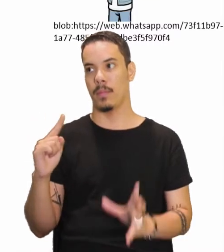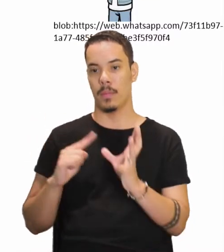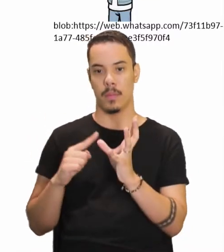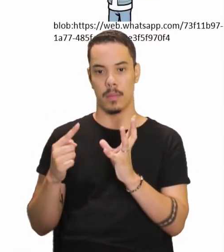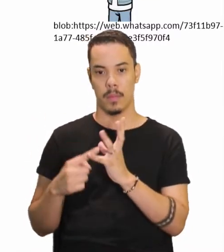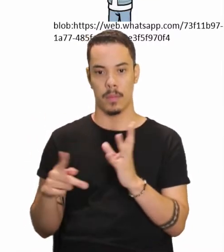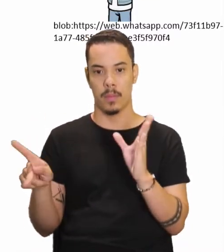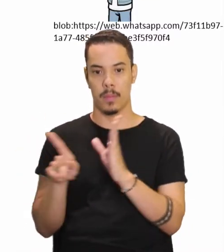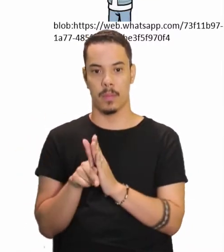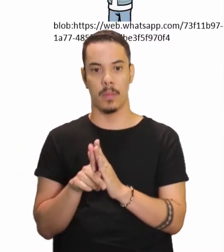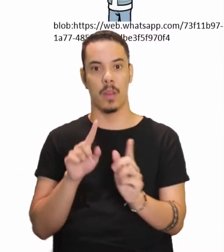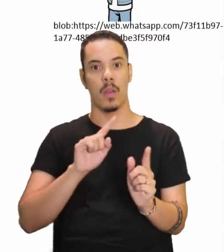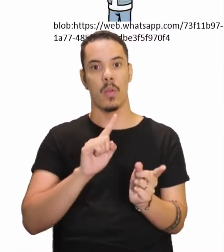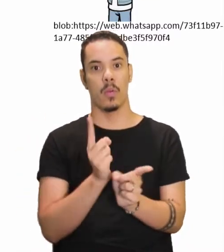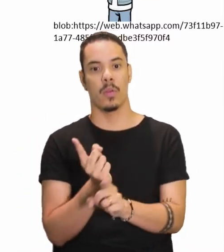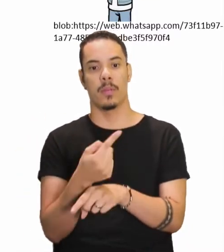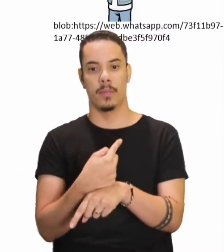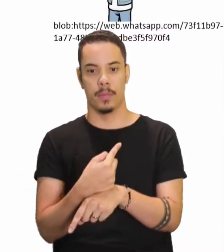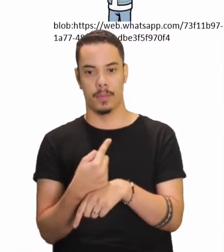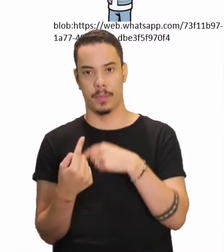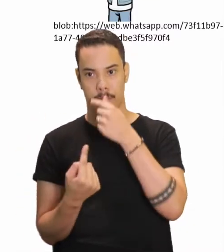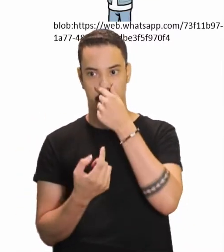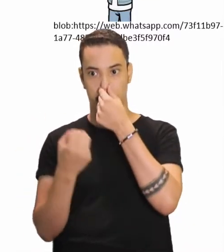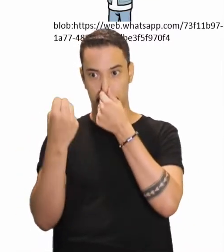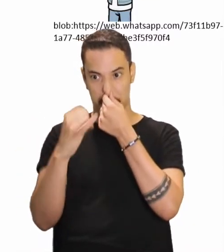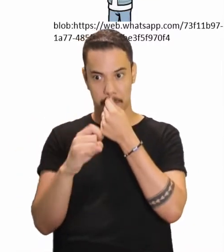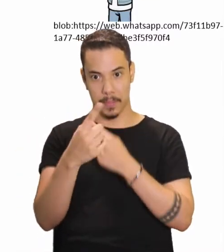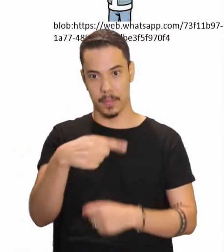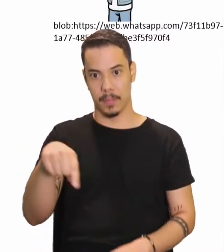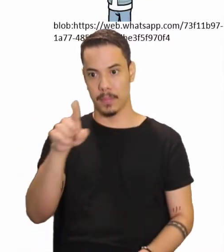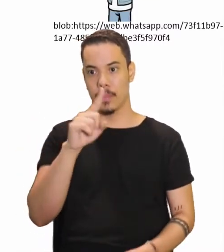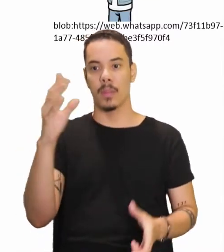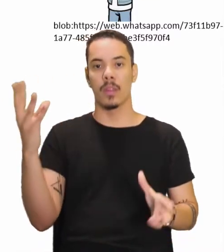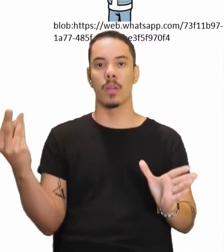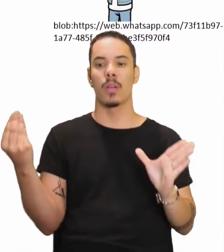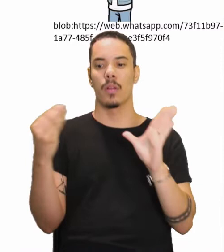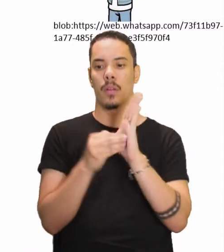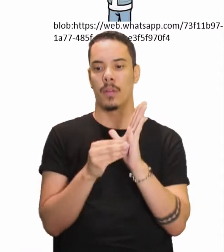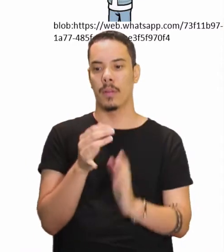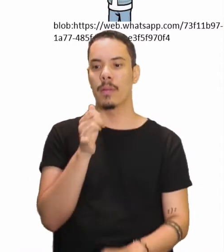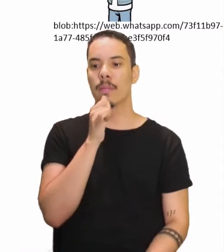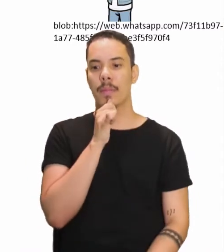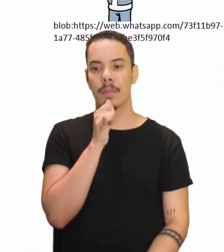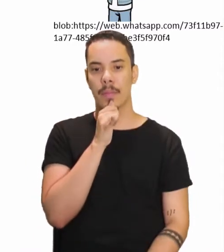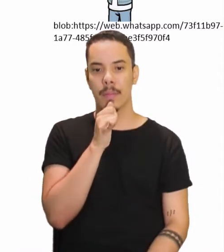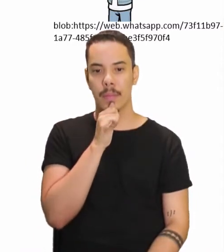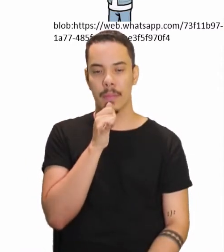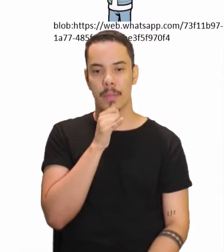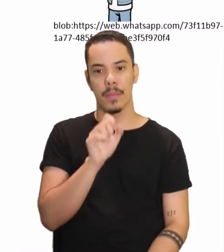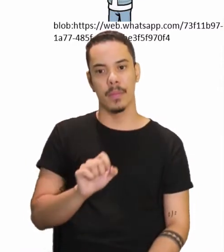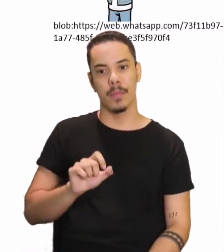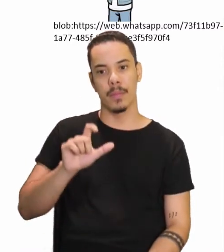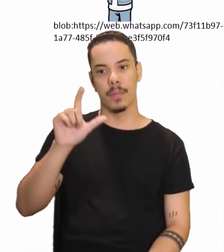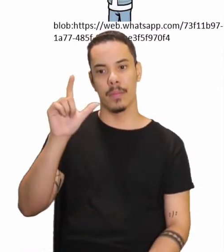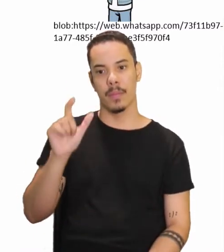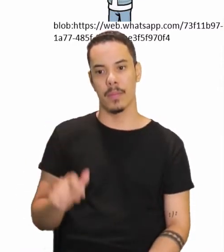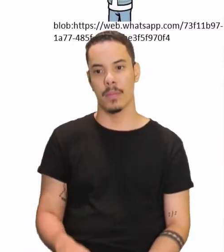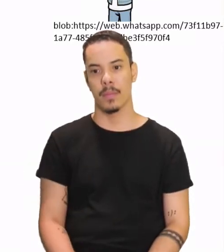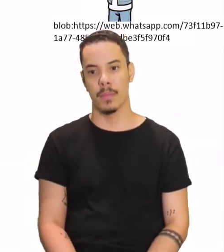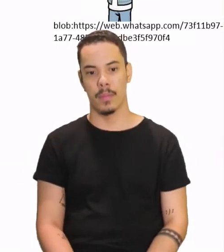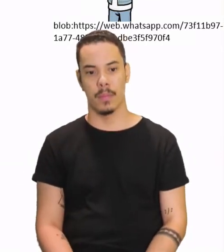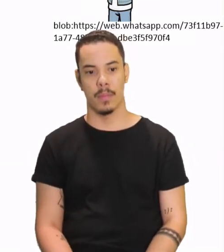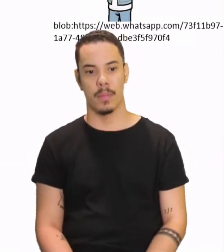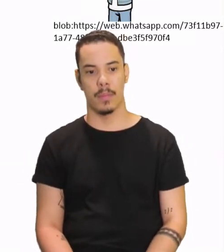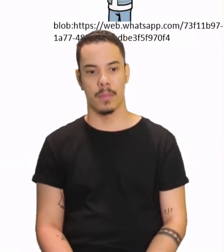vogal para a semivogal. Se você colocar, Amadinho, por exemplo, se é crescente, você coloca